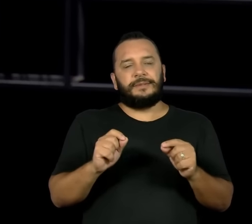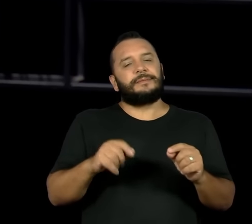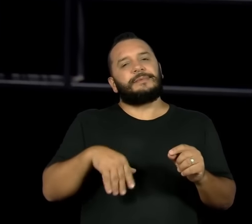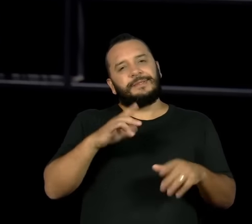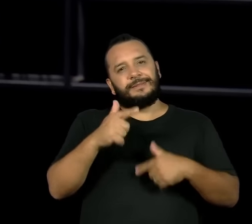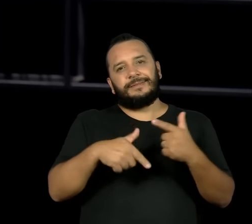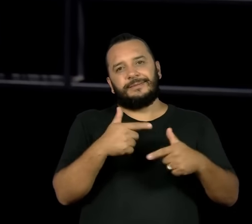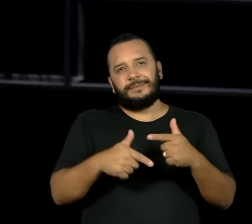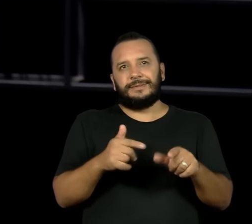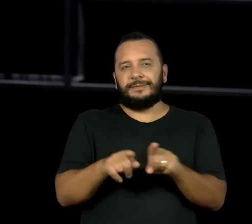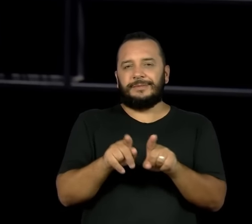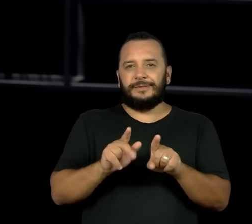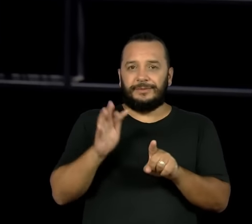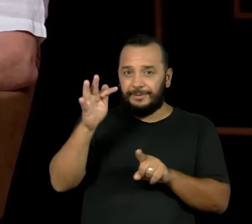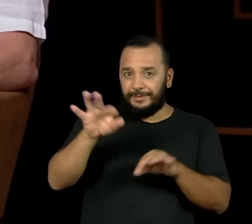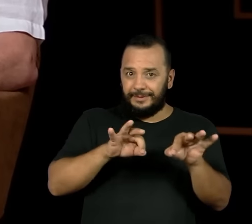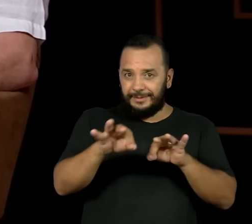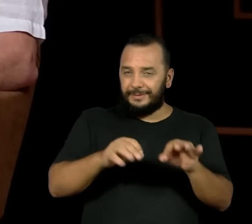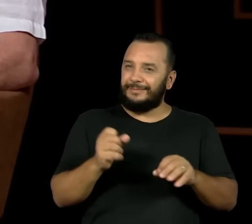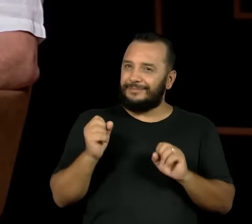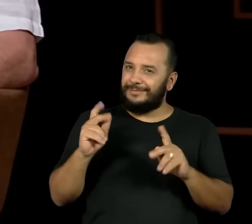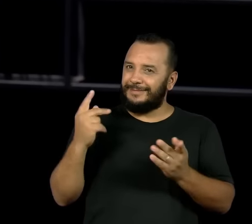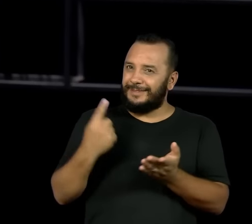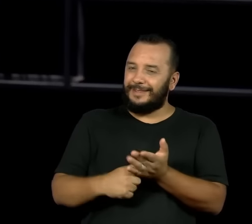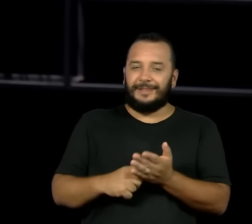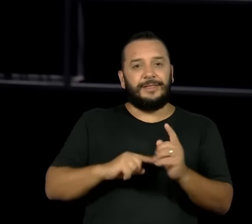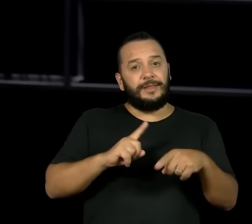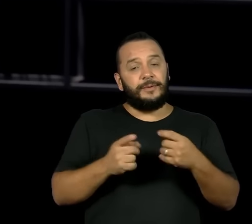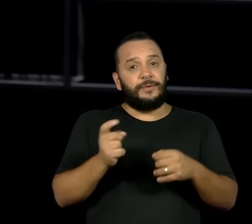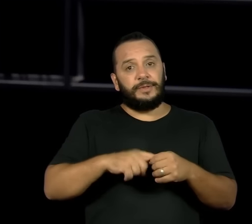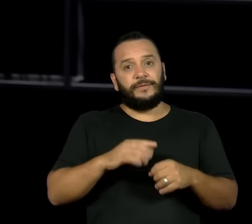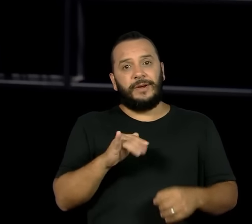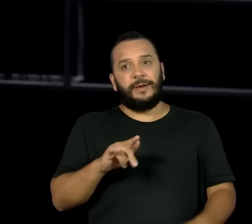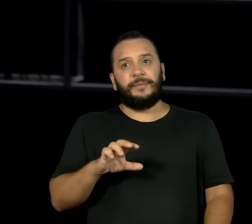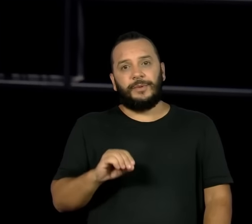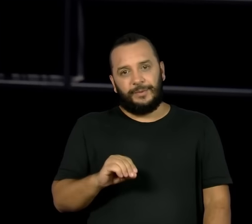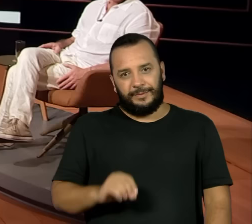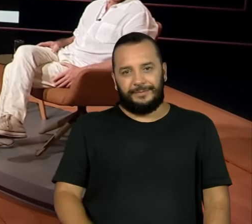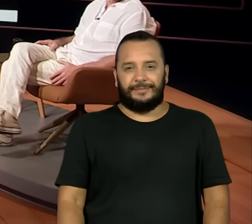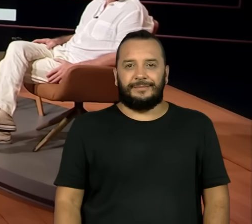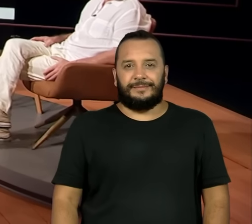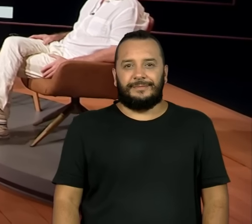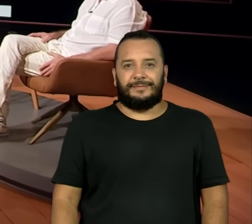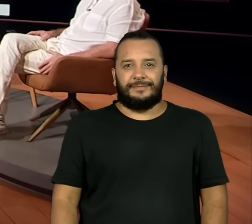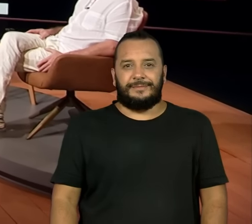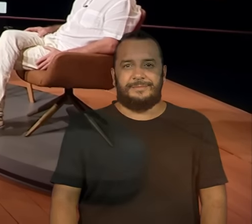trabalhos e Futuros projetos pode ser vamos lá Voltamos já com Fábio